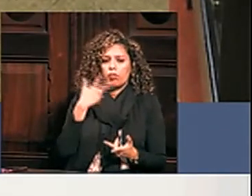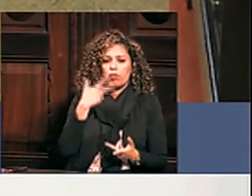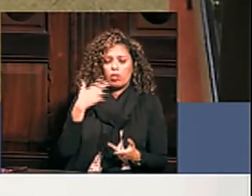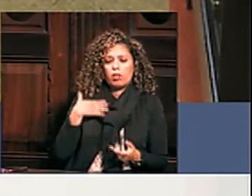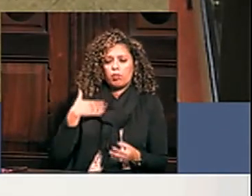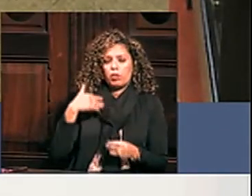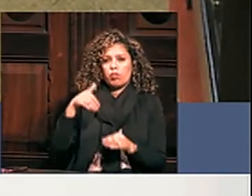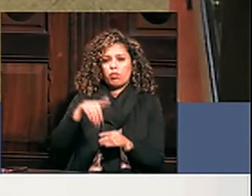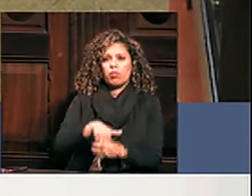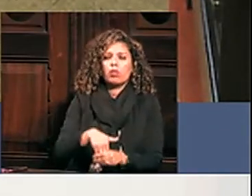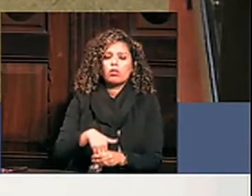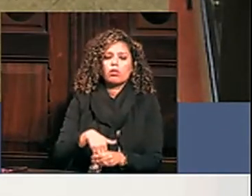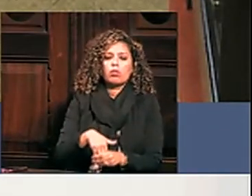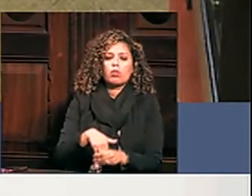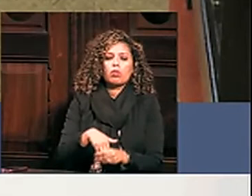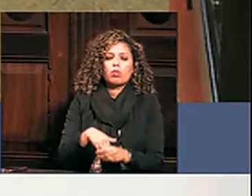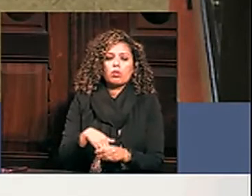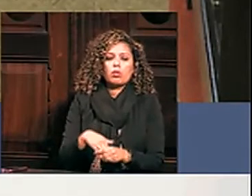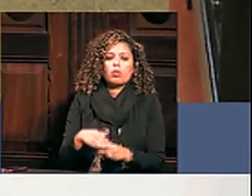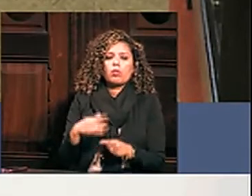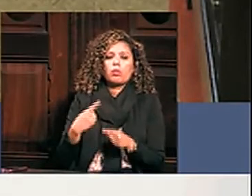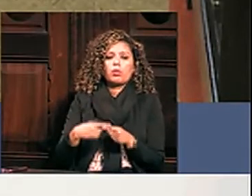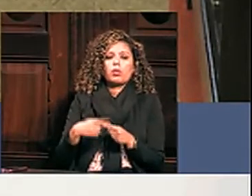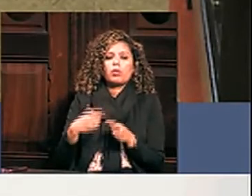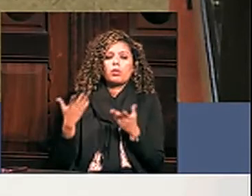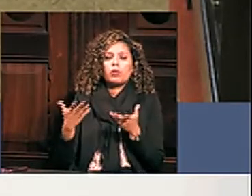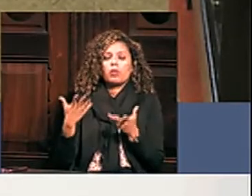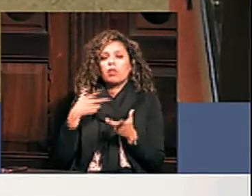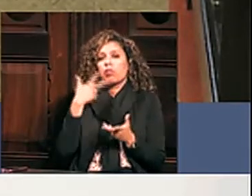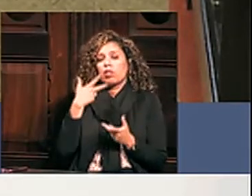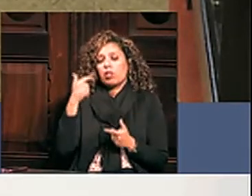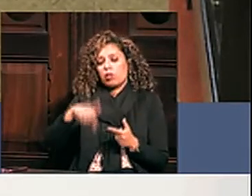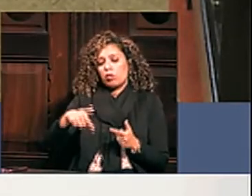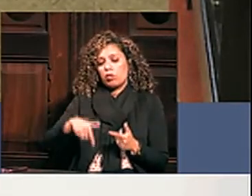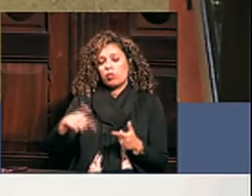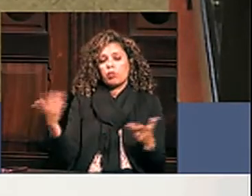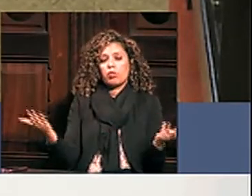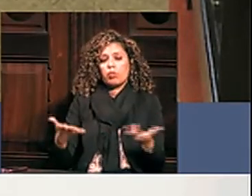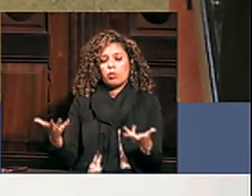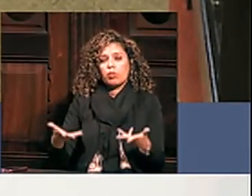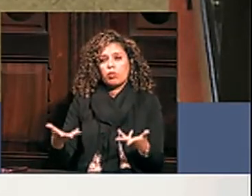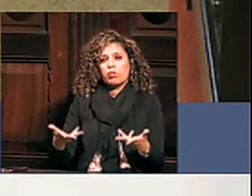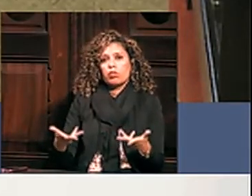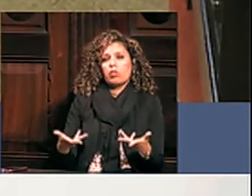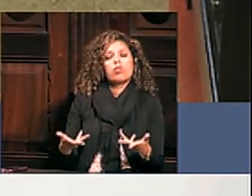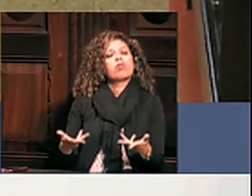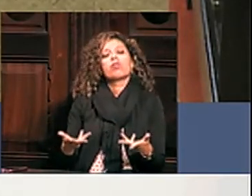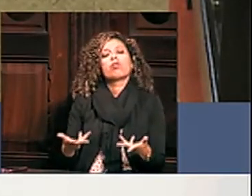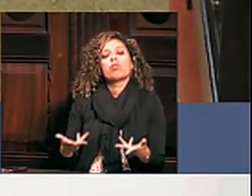meu voto para reafirmar que hoje tivemos